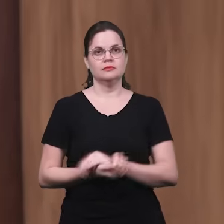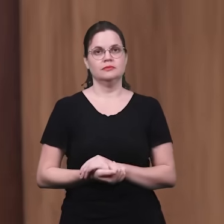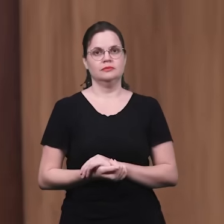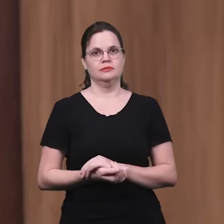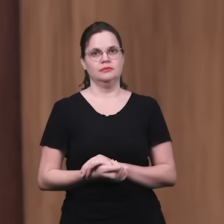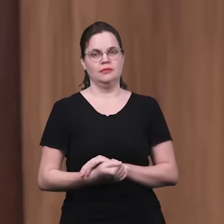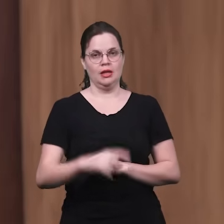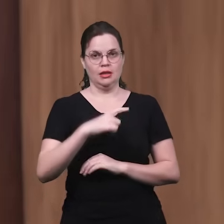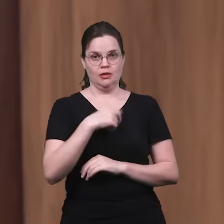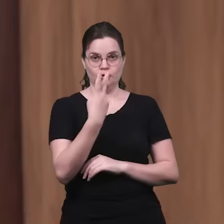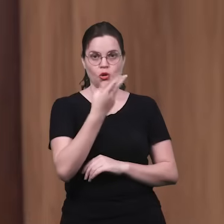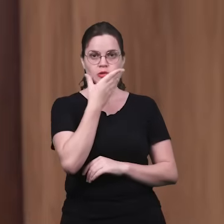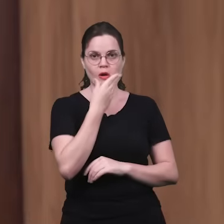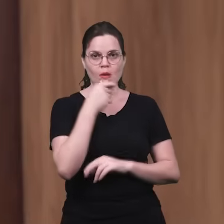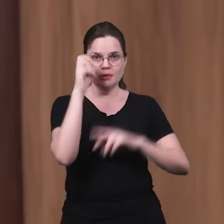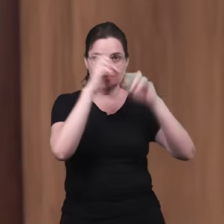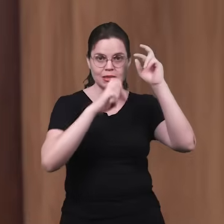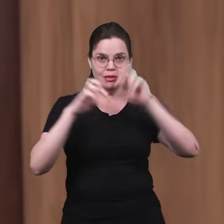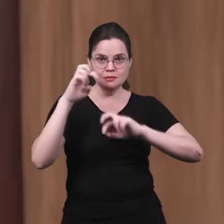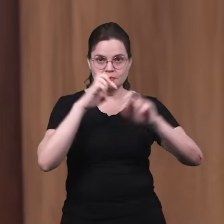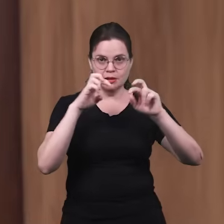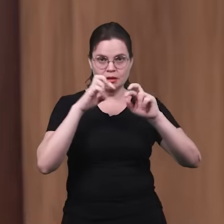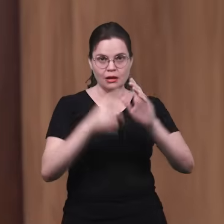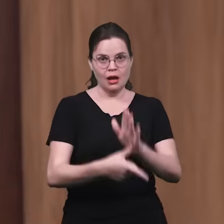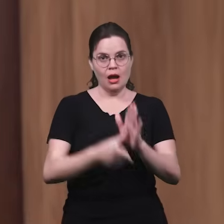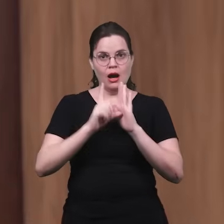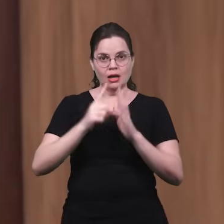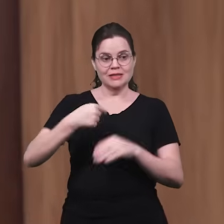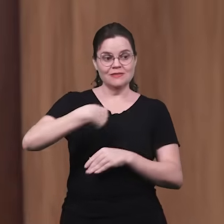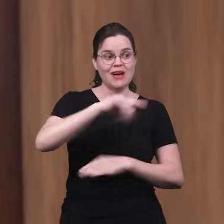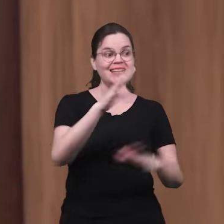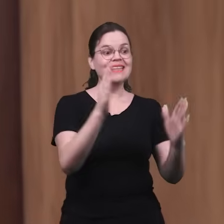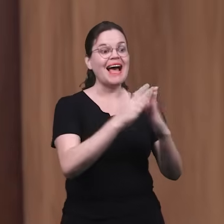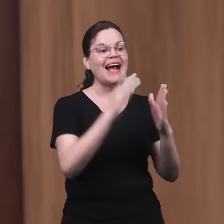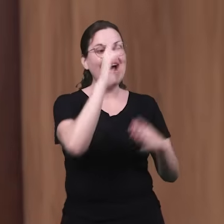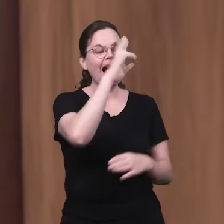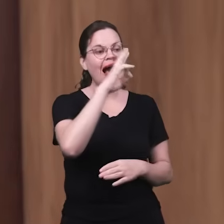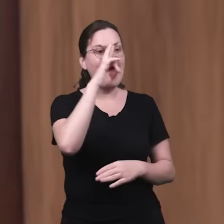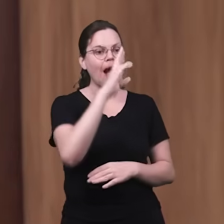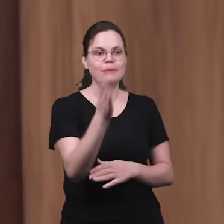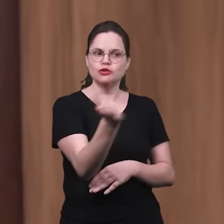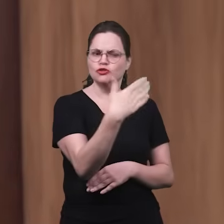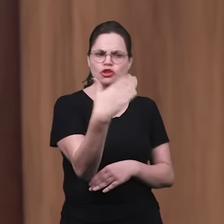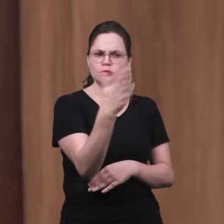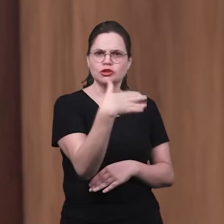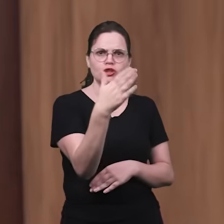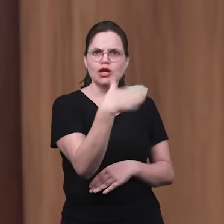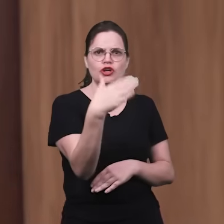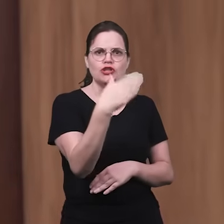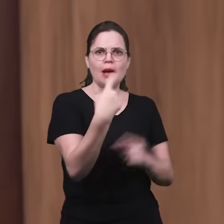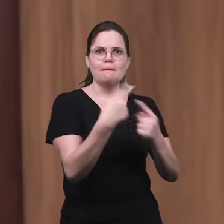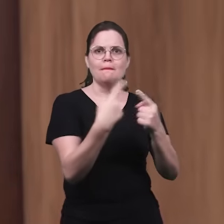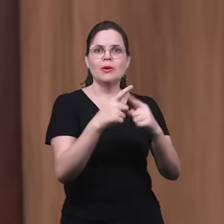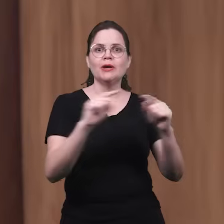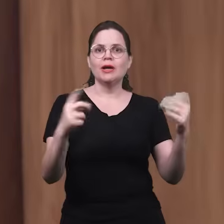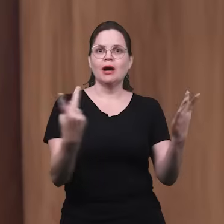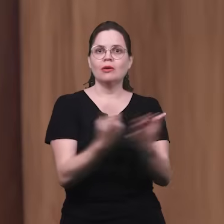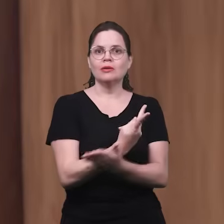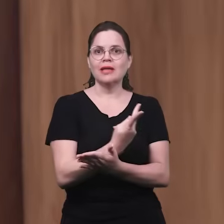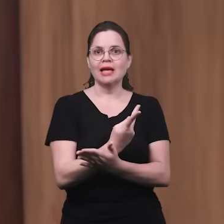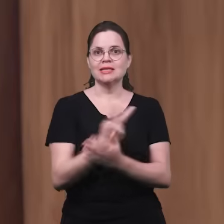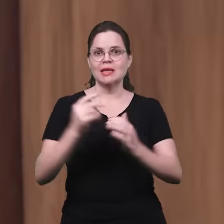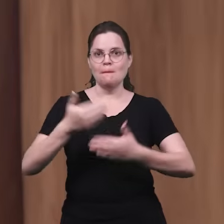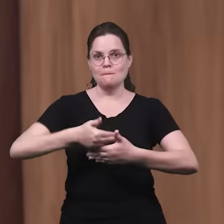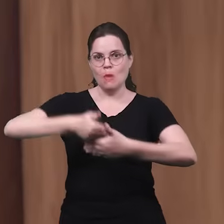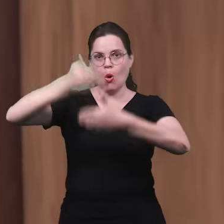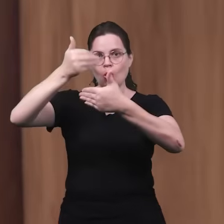os dois espias que foram antes vão lá na casa de Raabe para retirar ela de lá, porque o muro havia caído. Então,